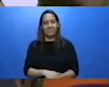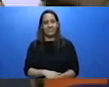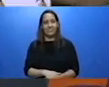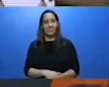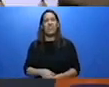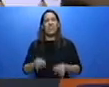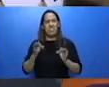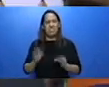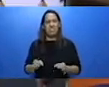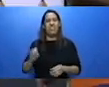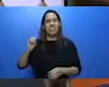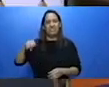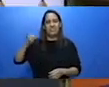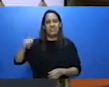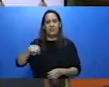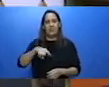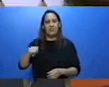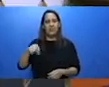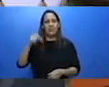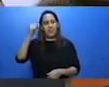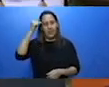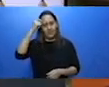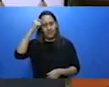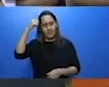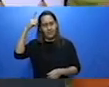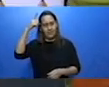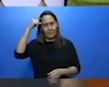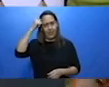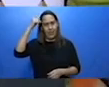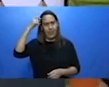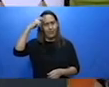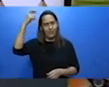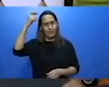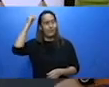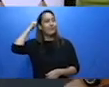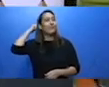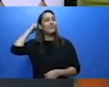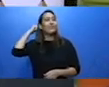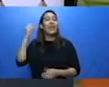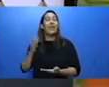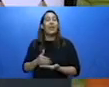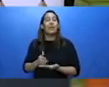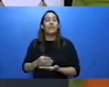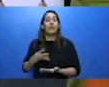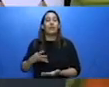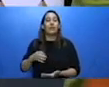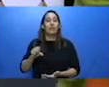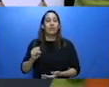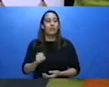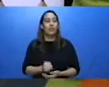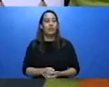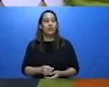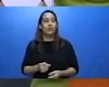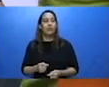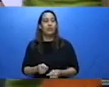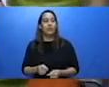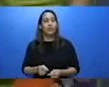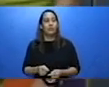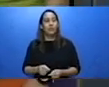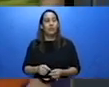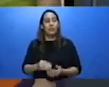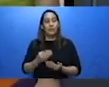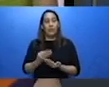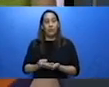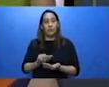Tenho certeza que sim. Você é esperto e treinou bastante. Página 48, porque agora, ó, nós